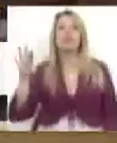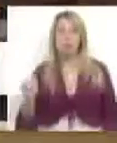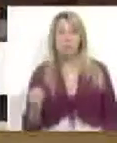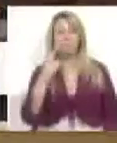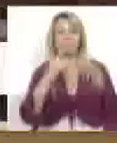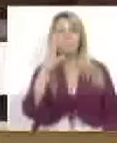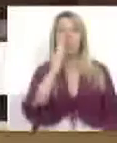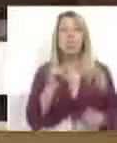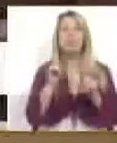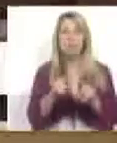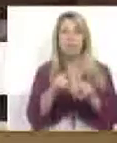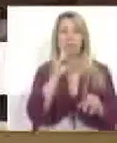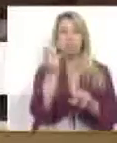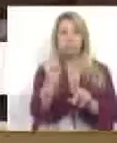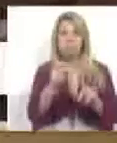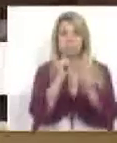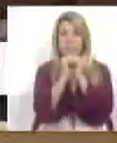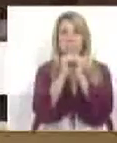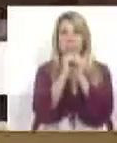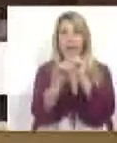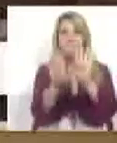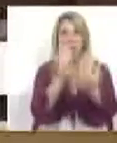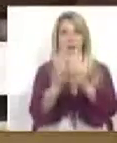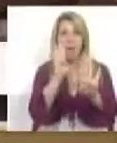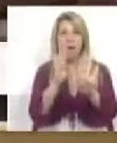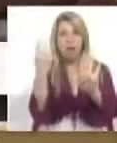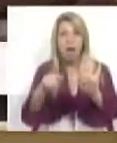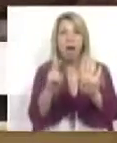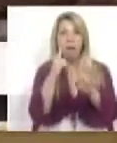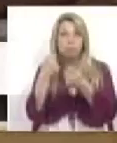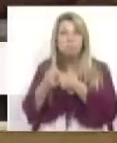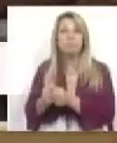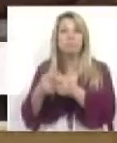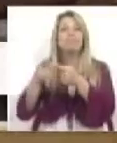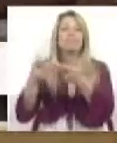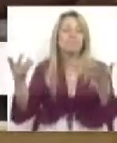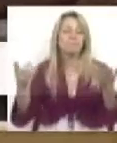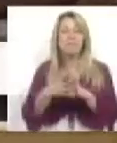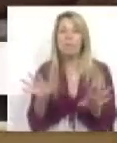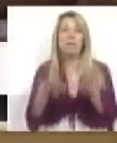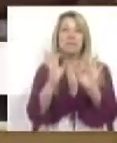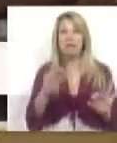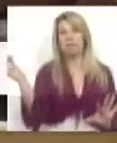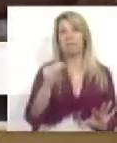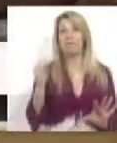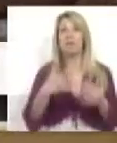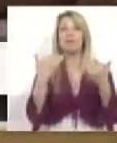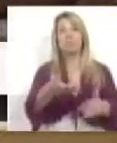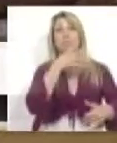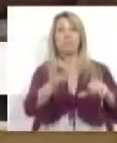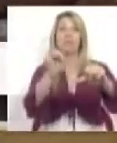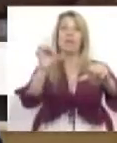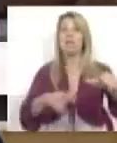Panamá exige-nos muito mais do que uma hipócrita exclamação de surpresa, seguida de uma igualmente hipócrita declaração